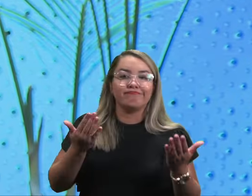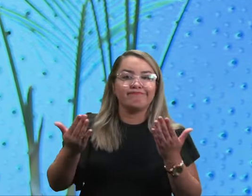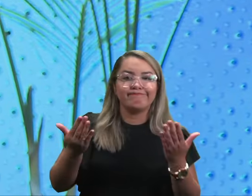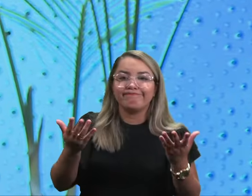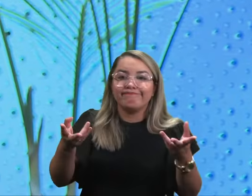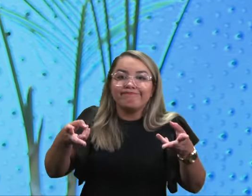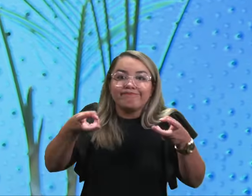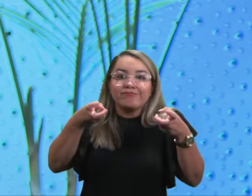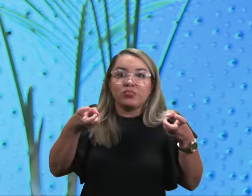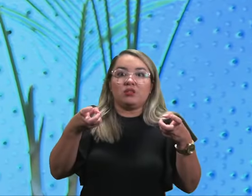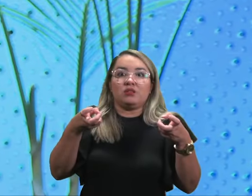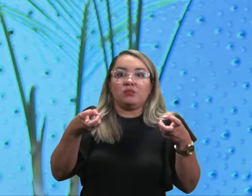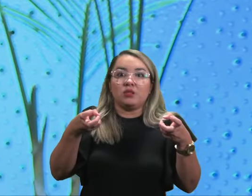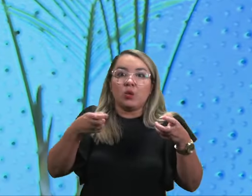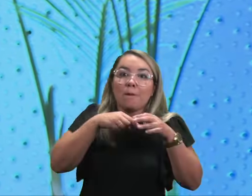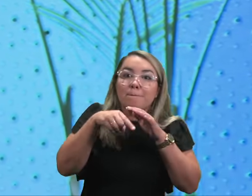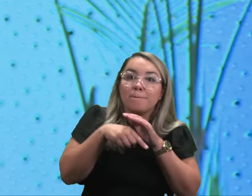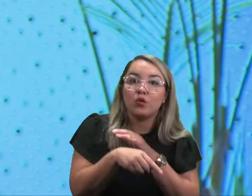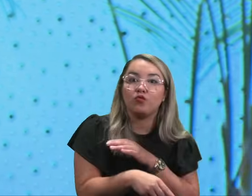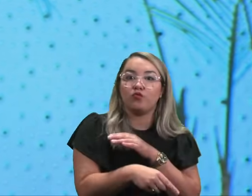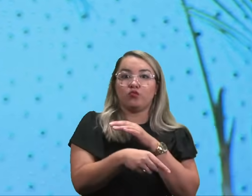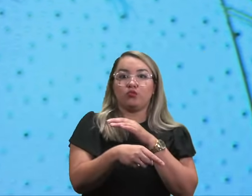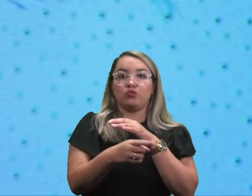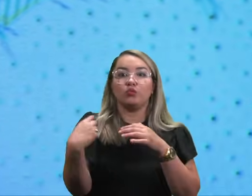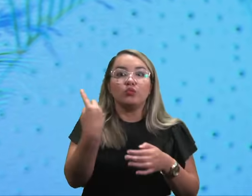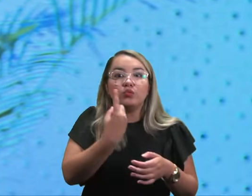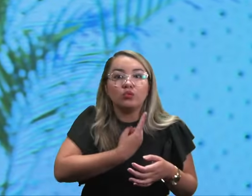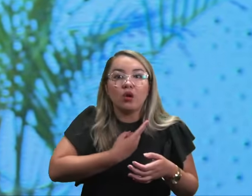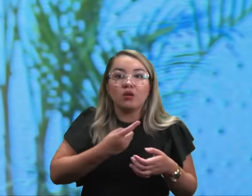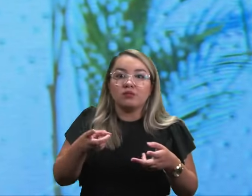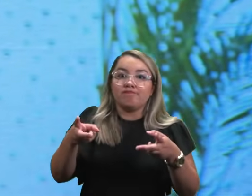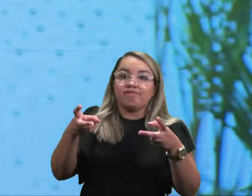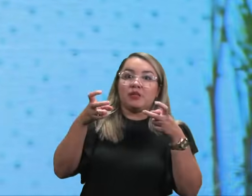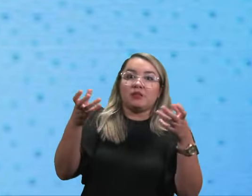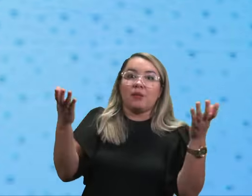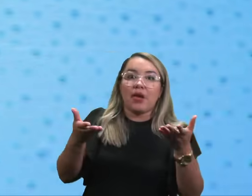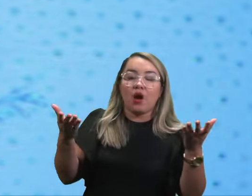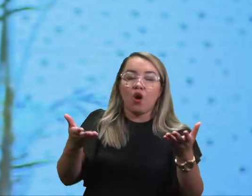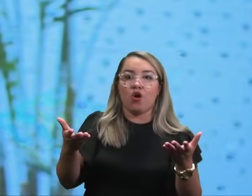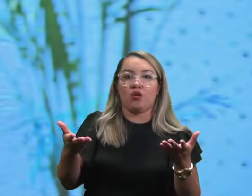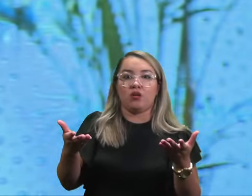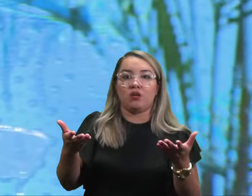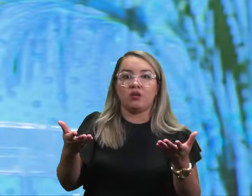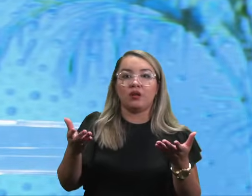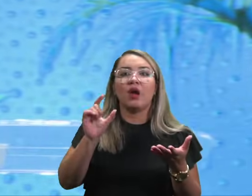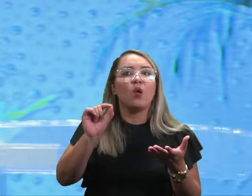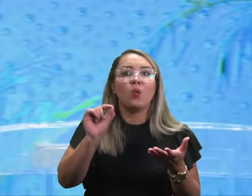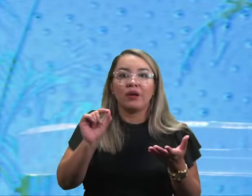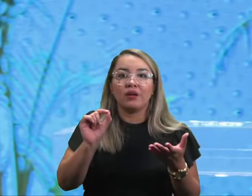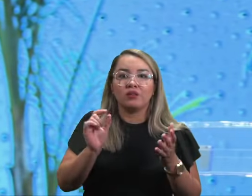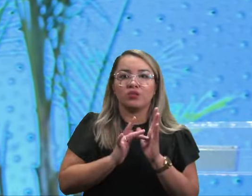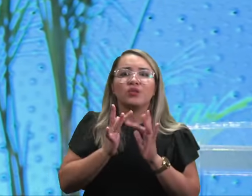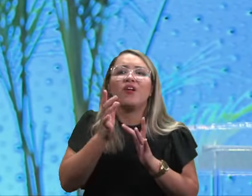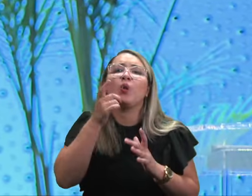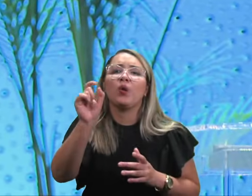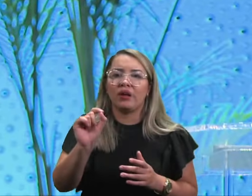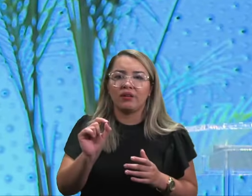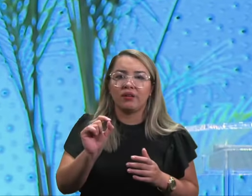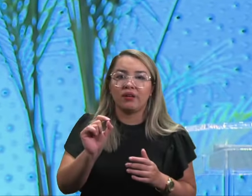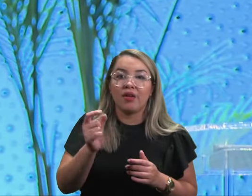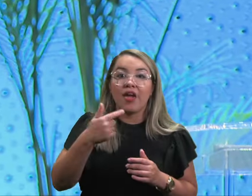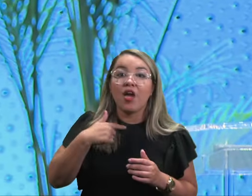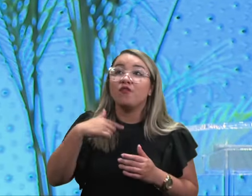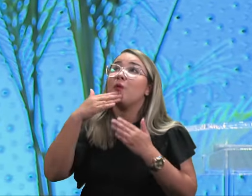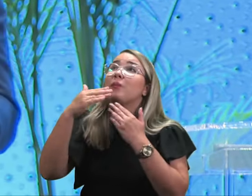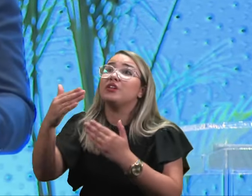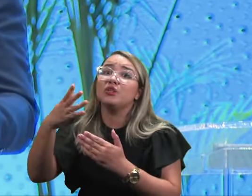assimilado a profundidade disso que nós estamos vendo aqui agora. Que é o que? Jesus disse assim: eu vou rogar ao Pai,